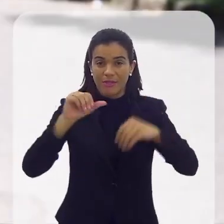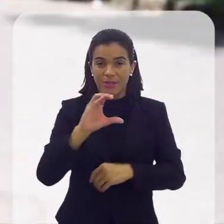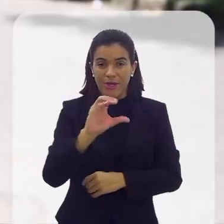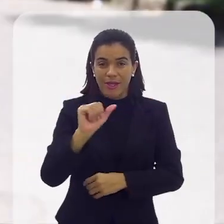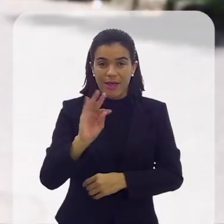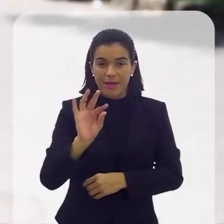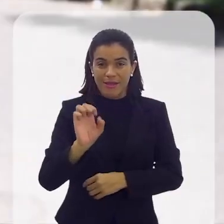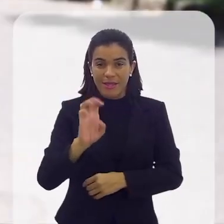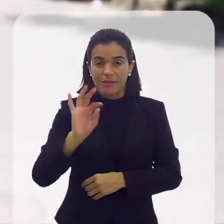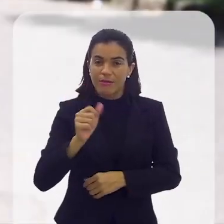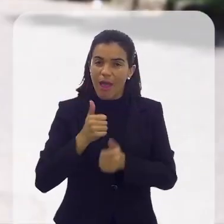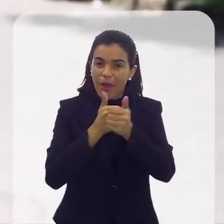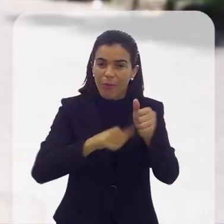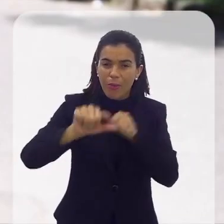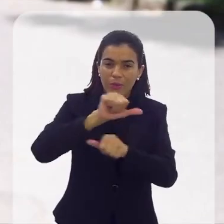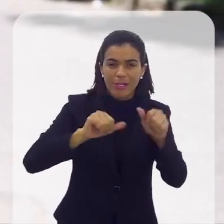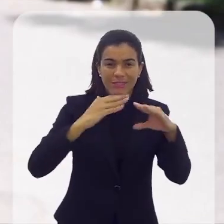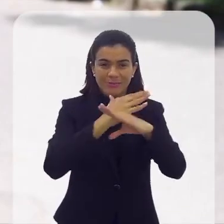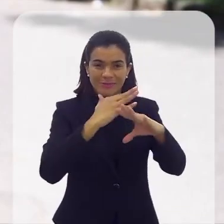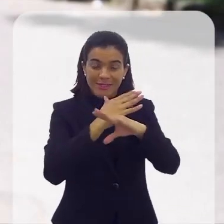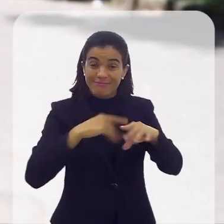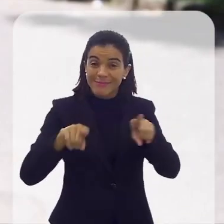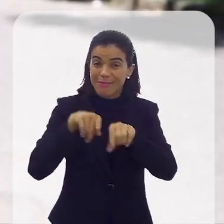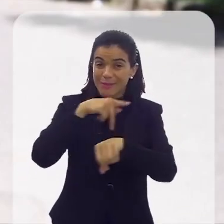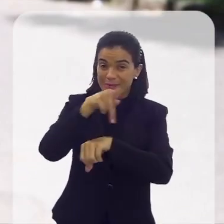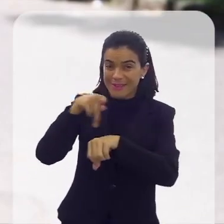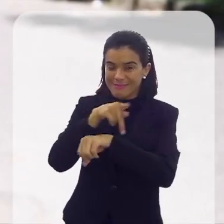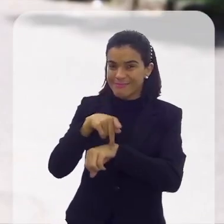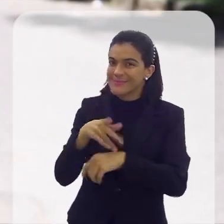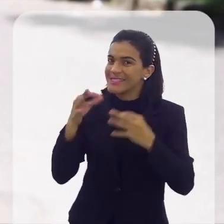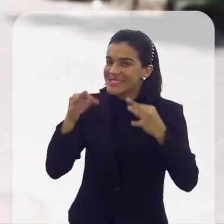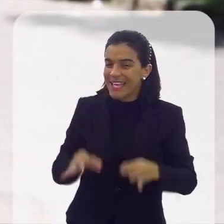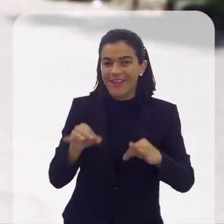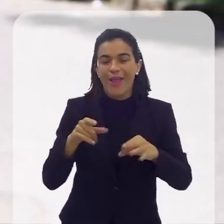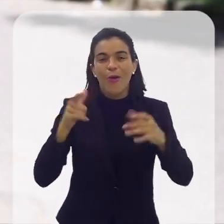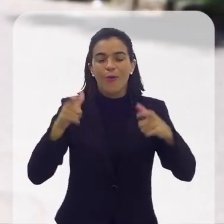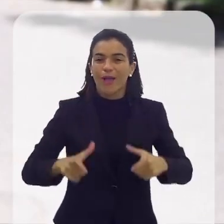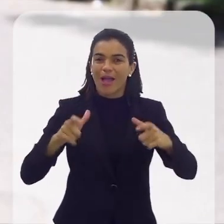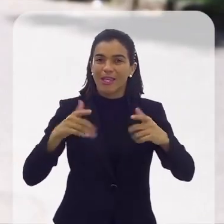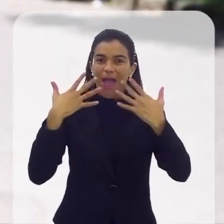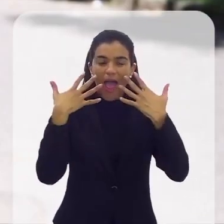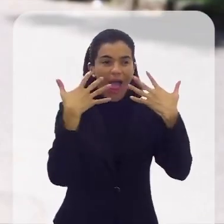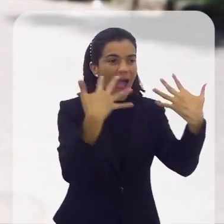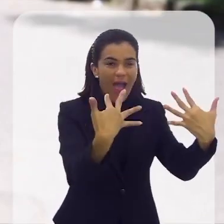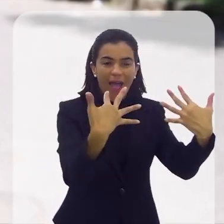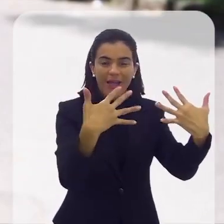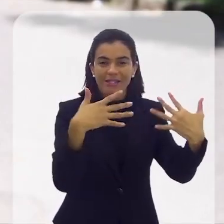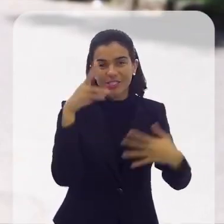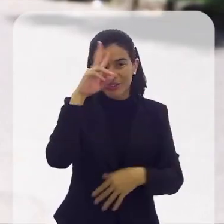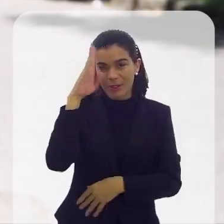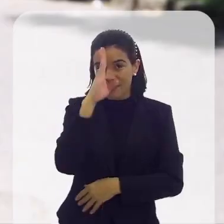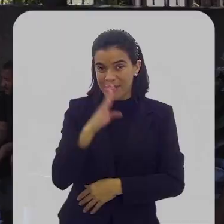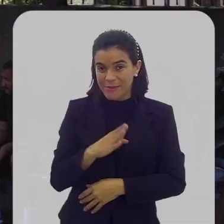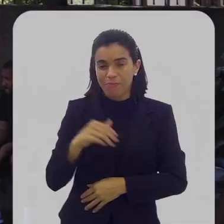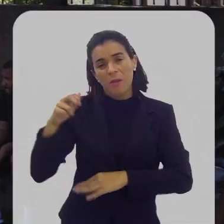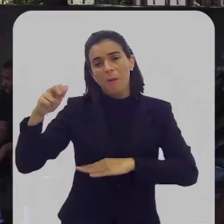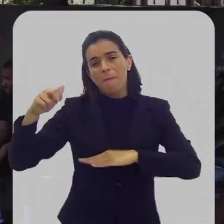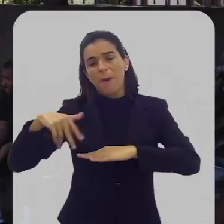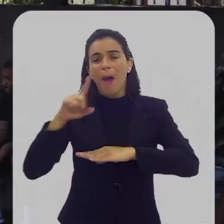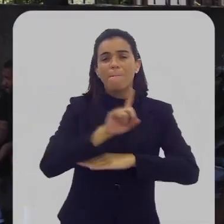a pandemia. Sim. No dia 21 de setembro de 2020, ele entrou aqui no Museu da República. É um acervo